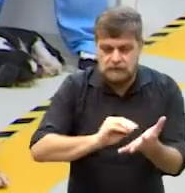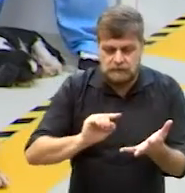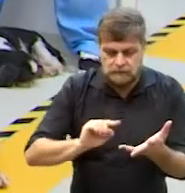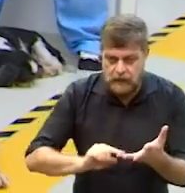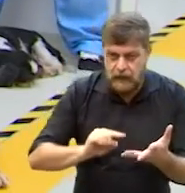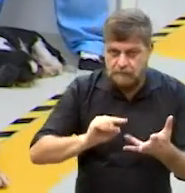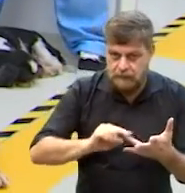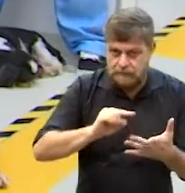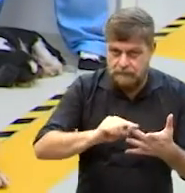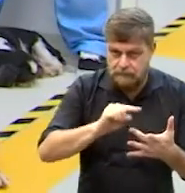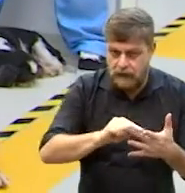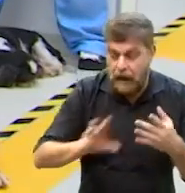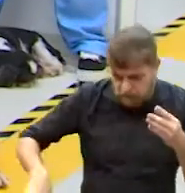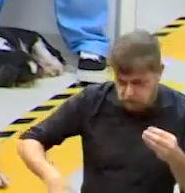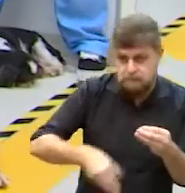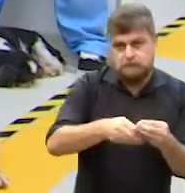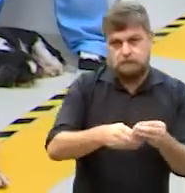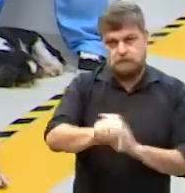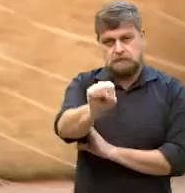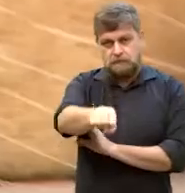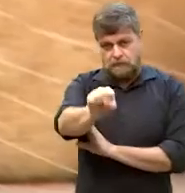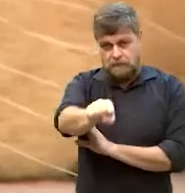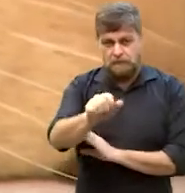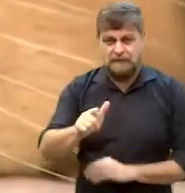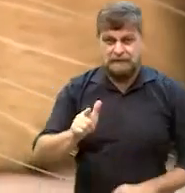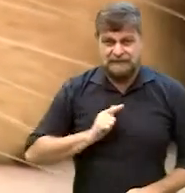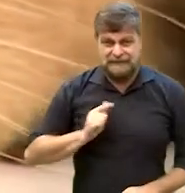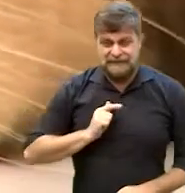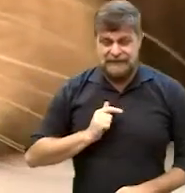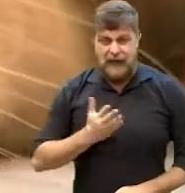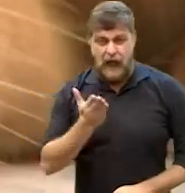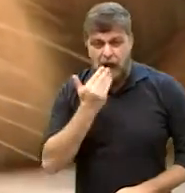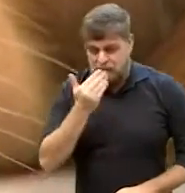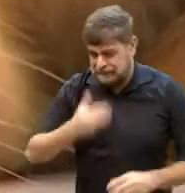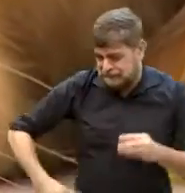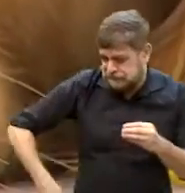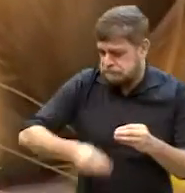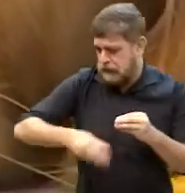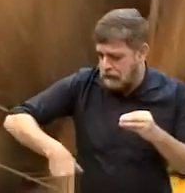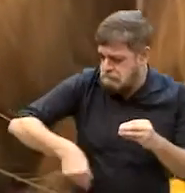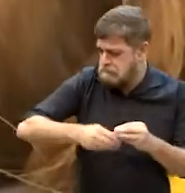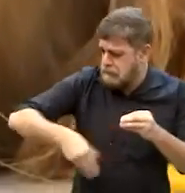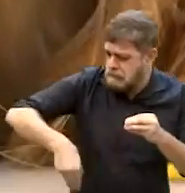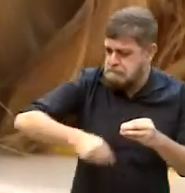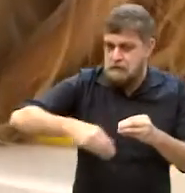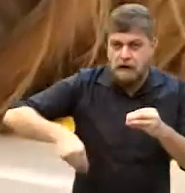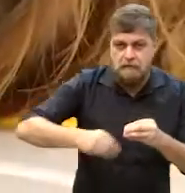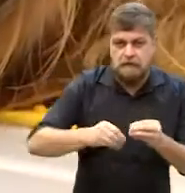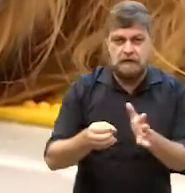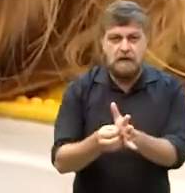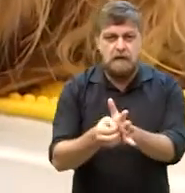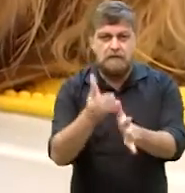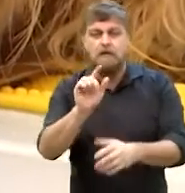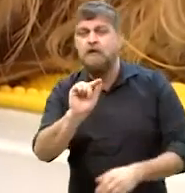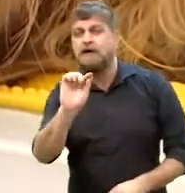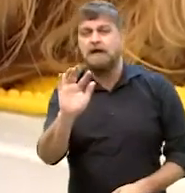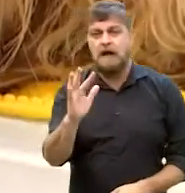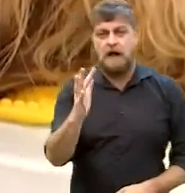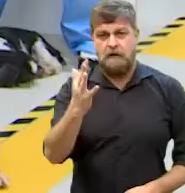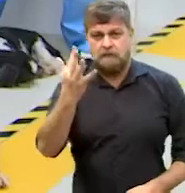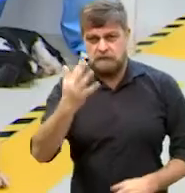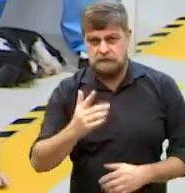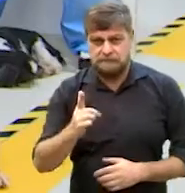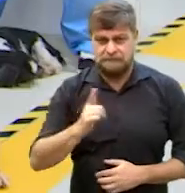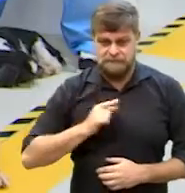algum déficit nutricional. Tá? Então, a suplementação por suplementação, muitas vezes você